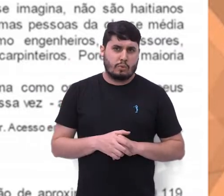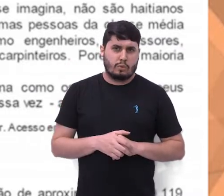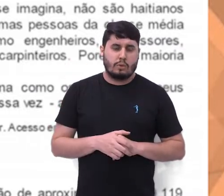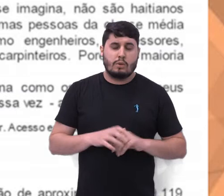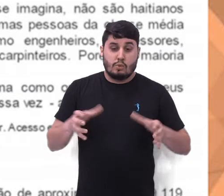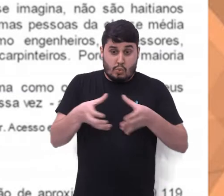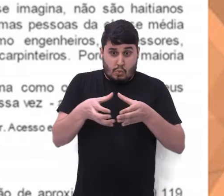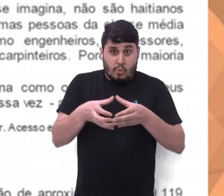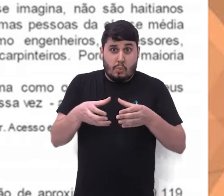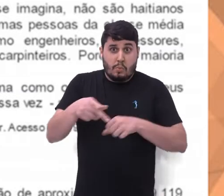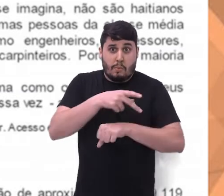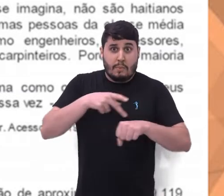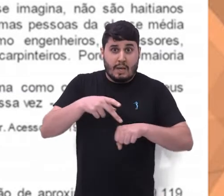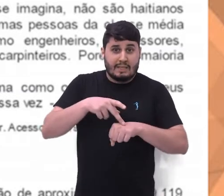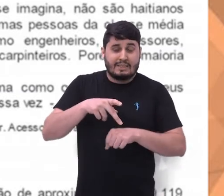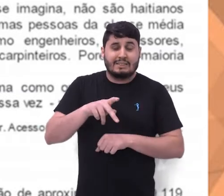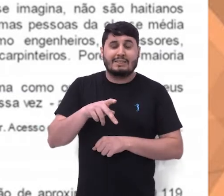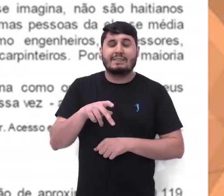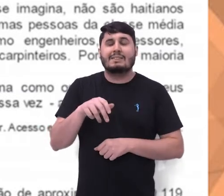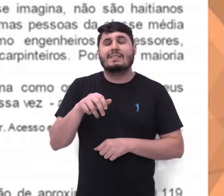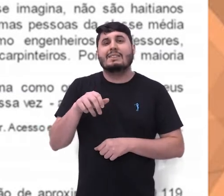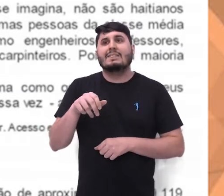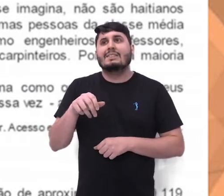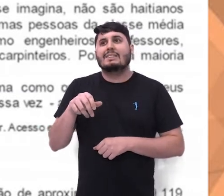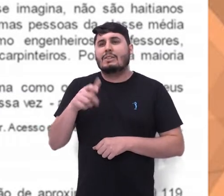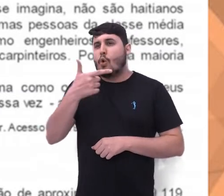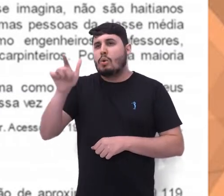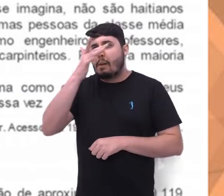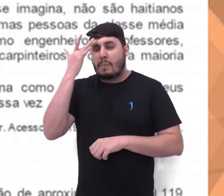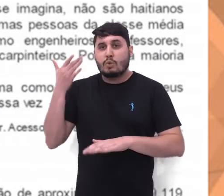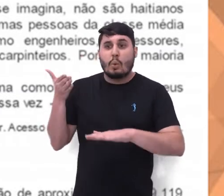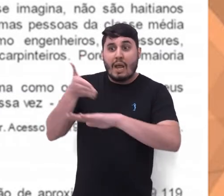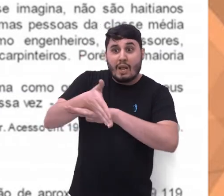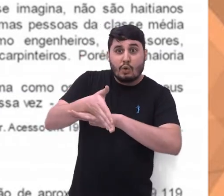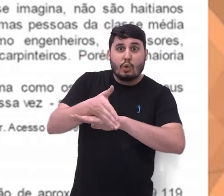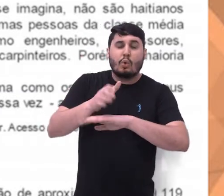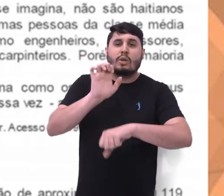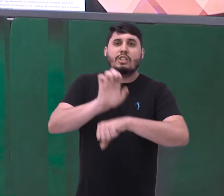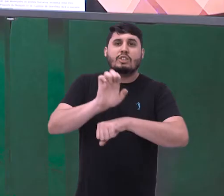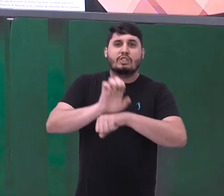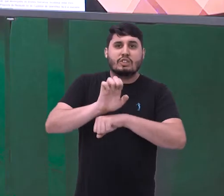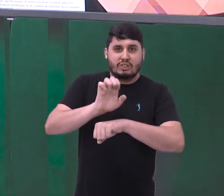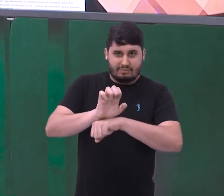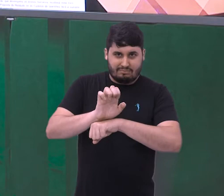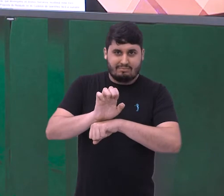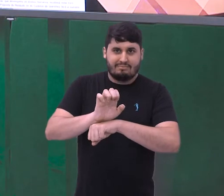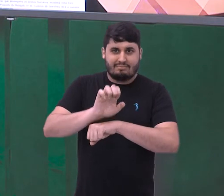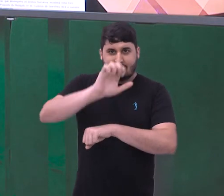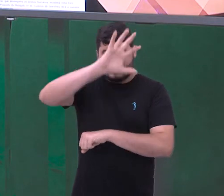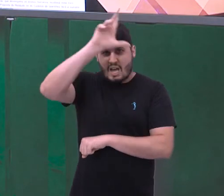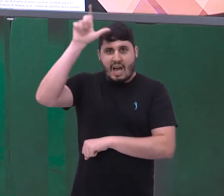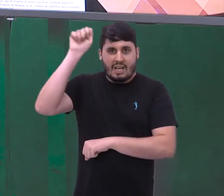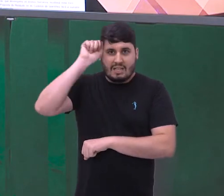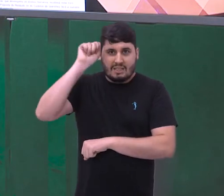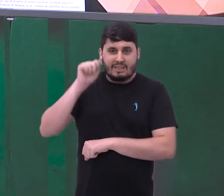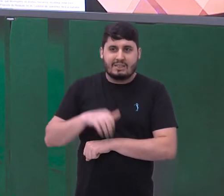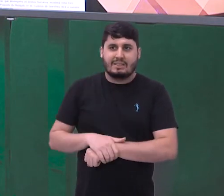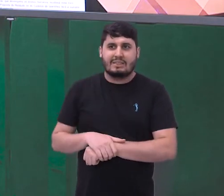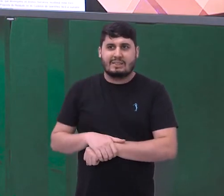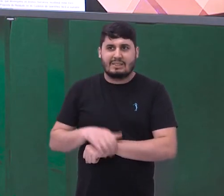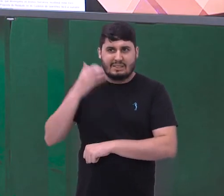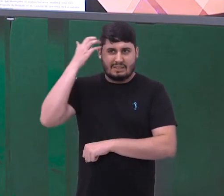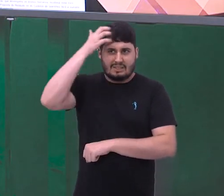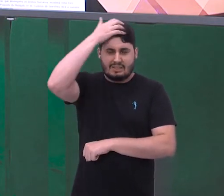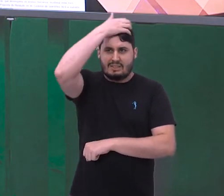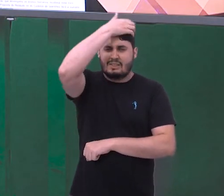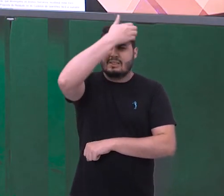de 500 haitianos entrou ilegalmente no Brasil pelo Acre. Pesada a palavra leva,